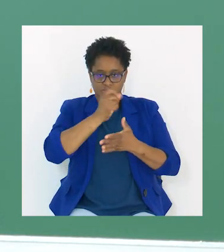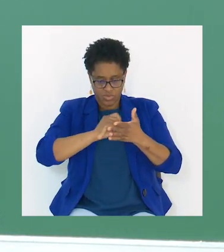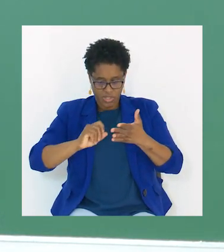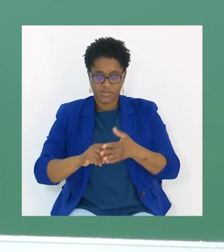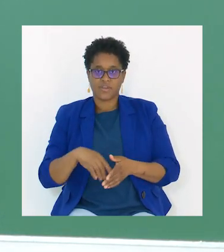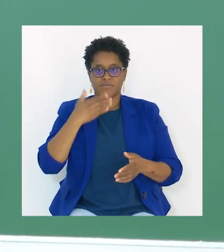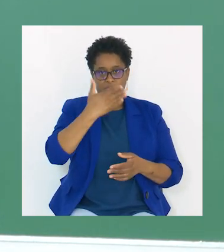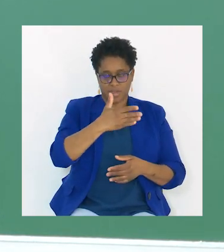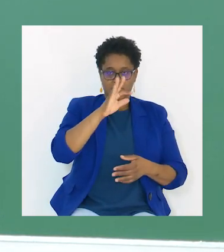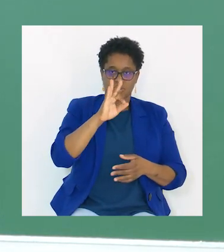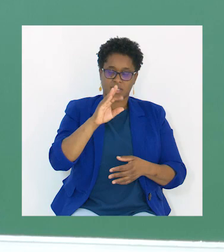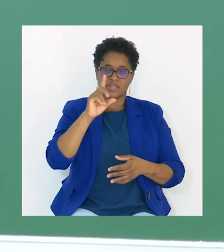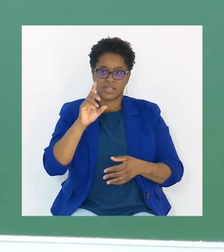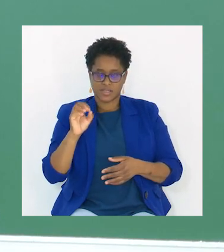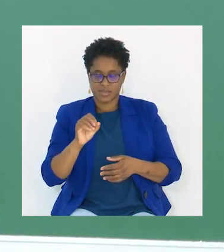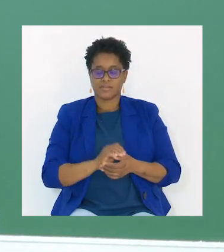escrevemos